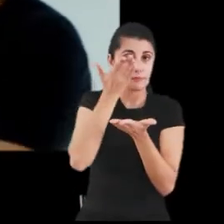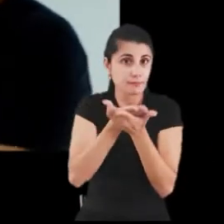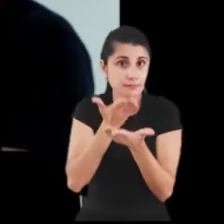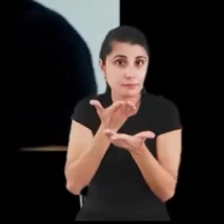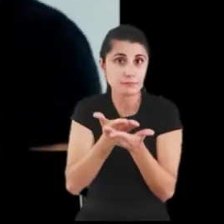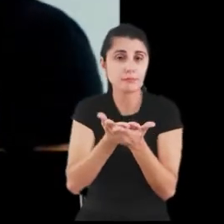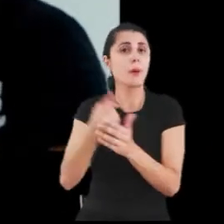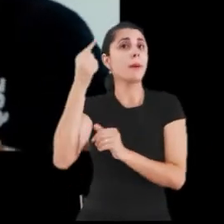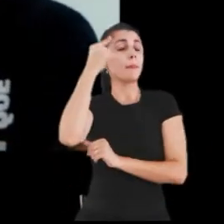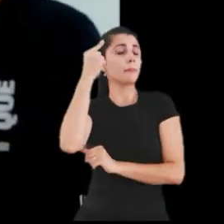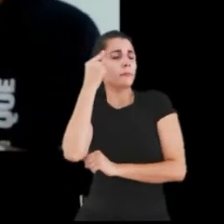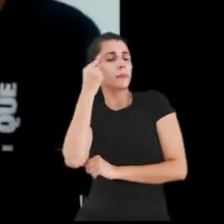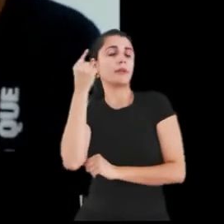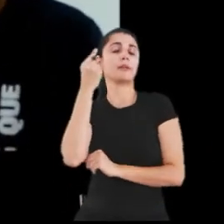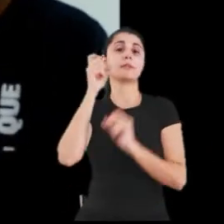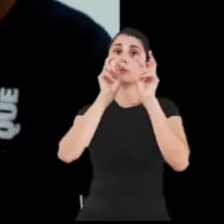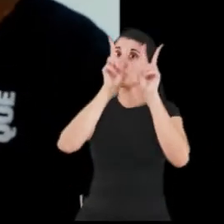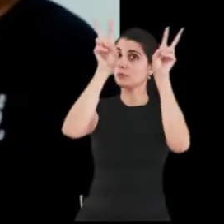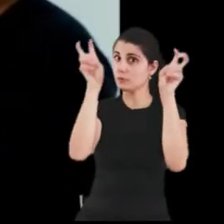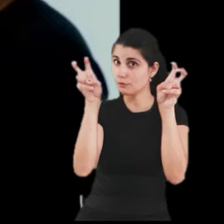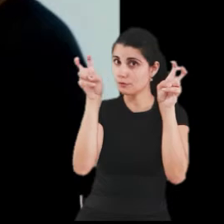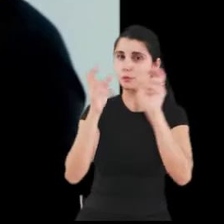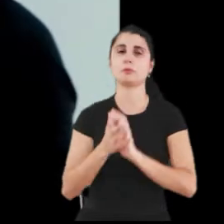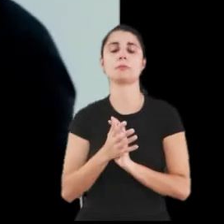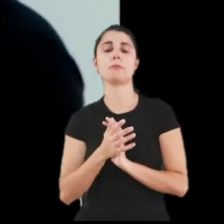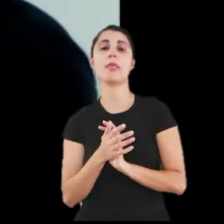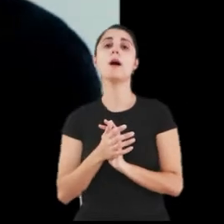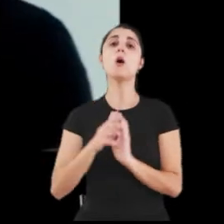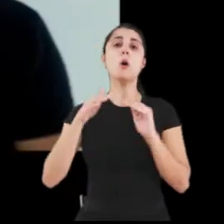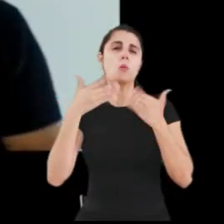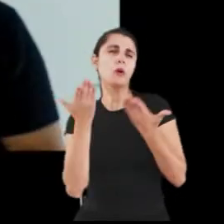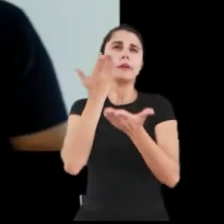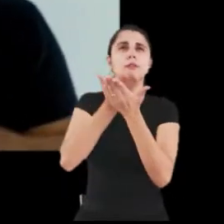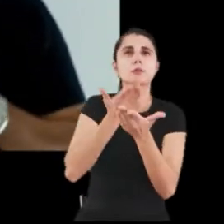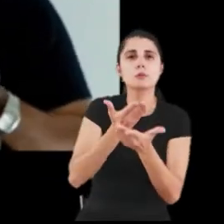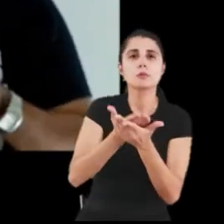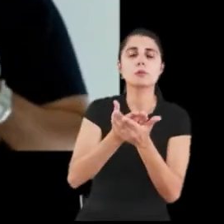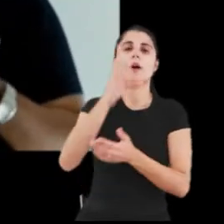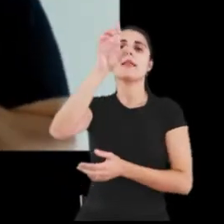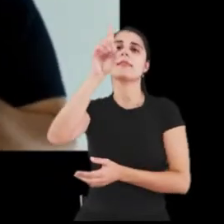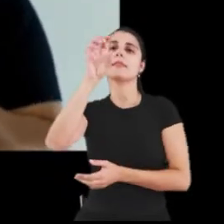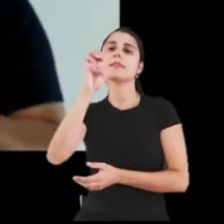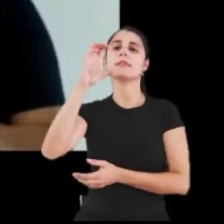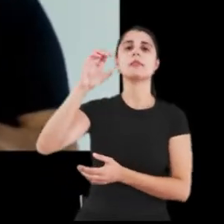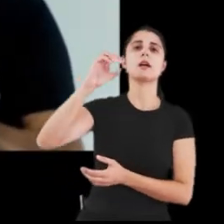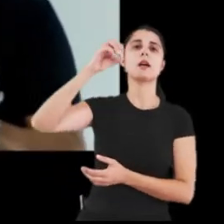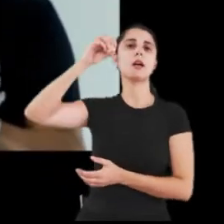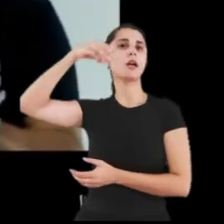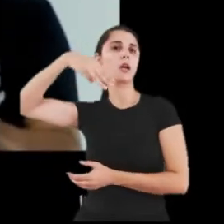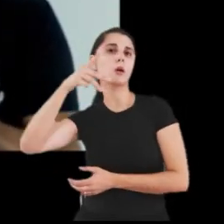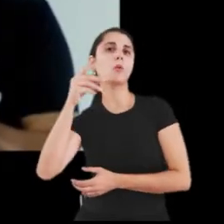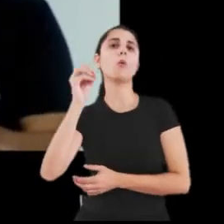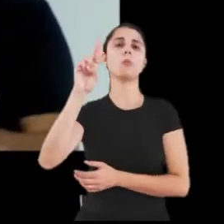começar a estudar, pense um pouco naquele título. Quando eu falo em decomposição, o que seria decompor alguma coisa?